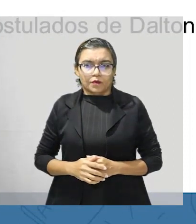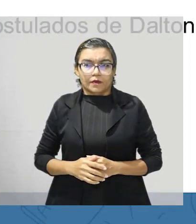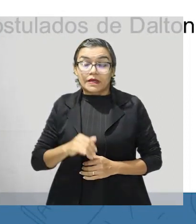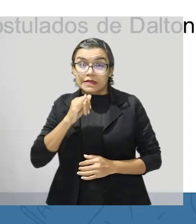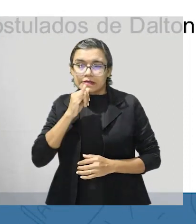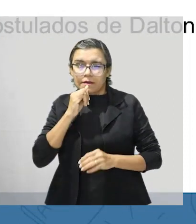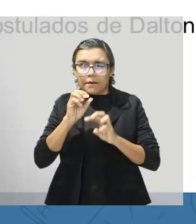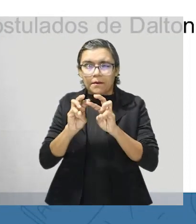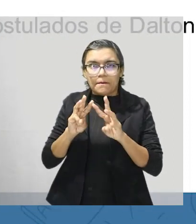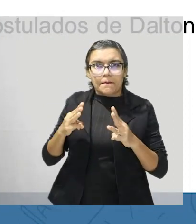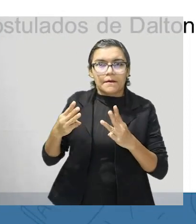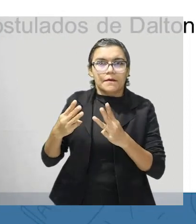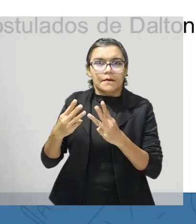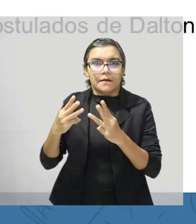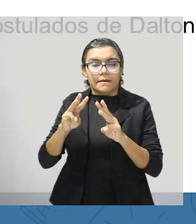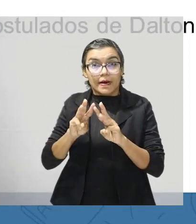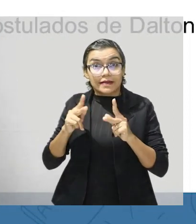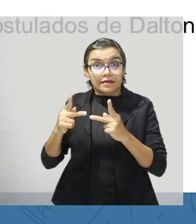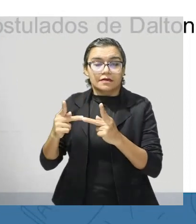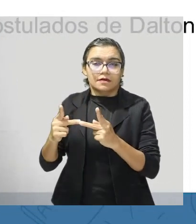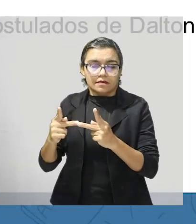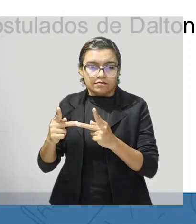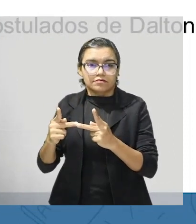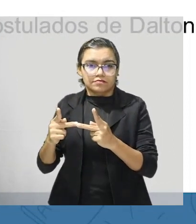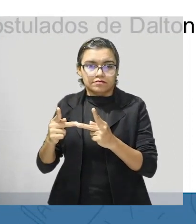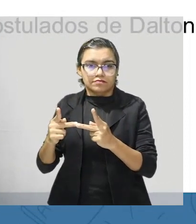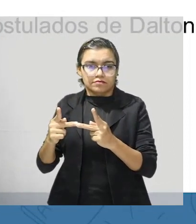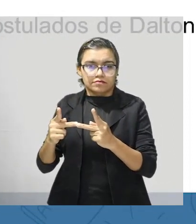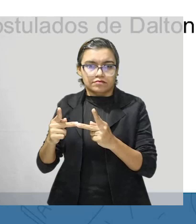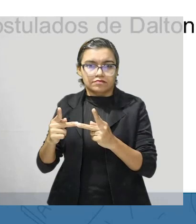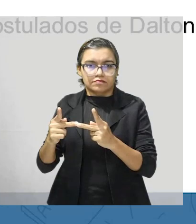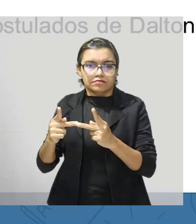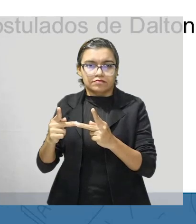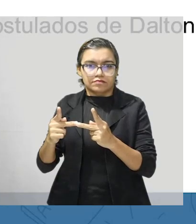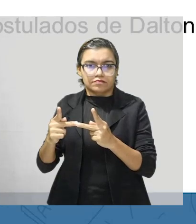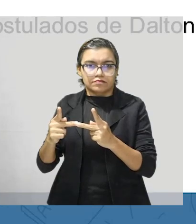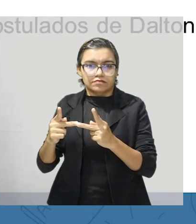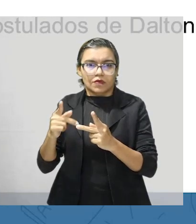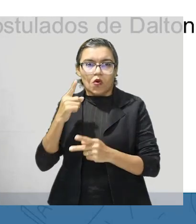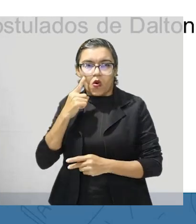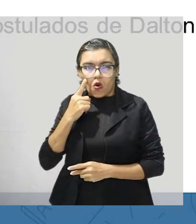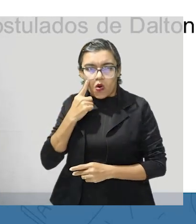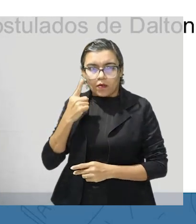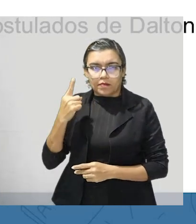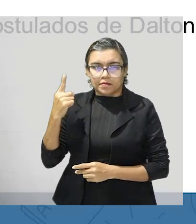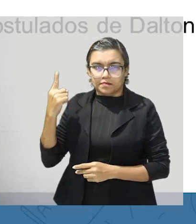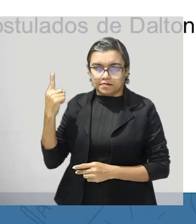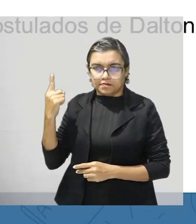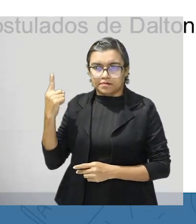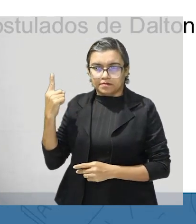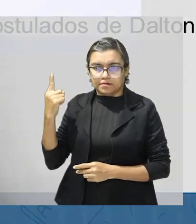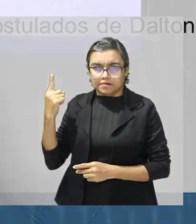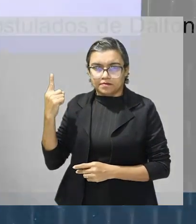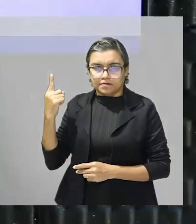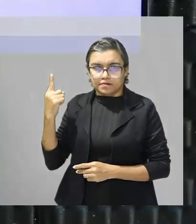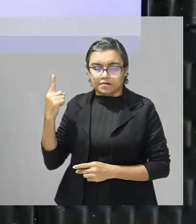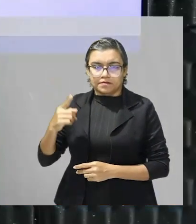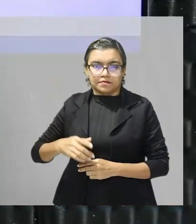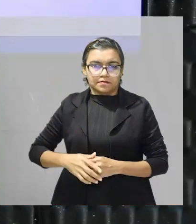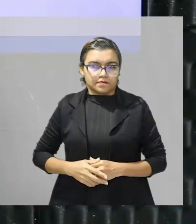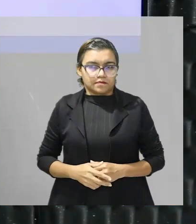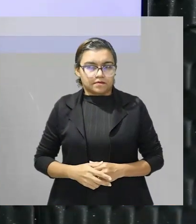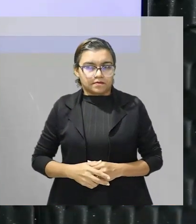da matéria a composição e a organização do átomo e a quantização de energia do modelo do modelo